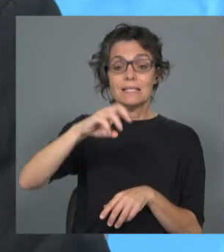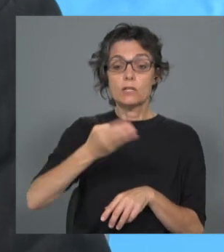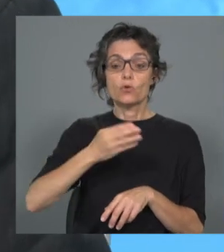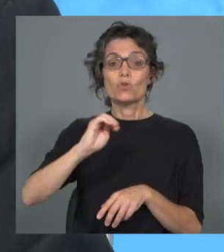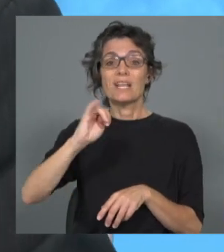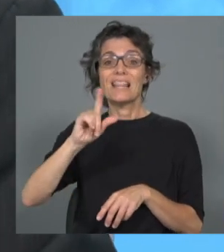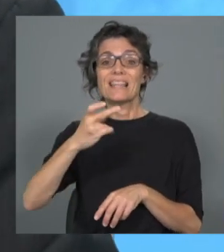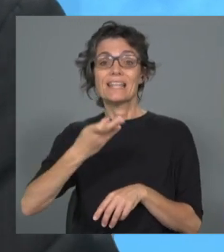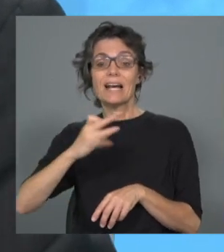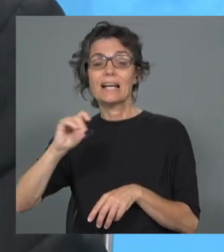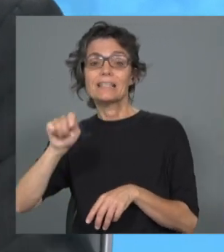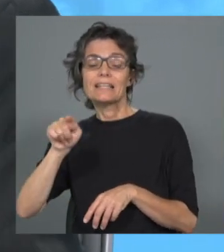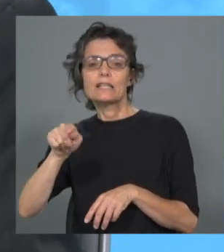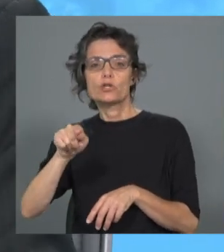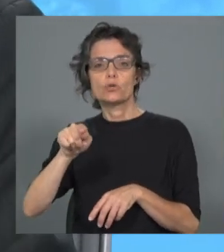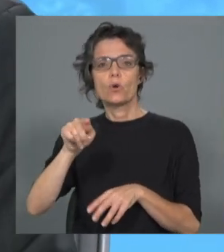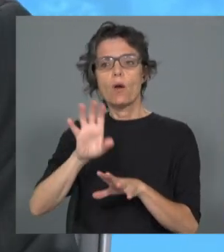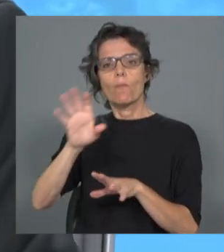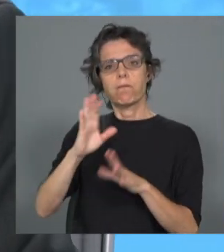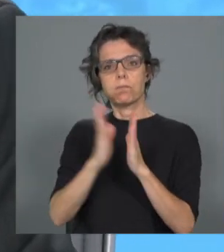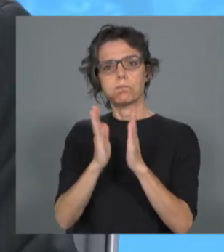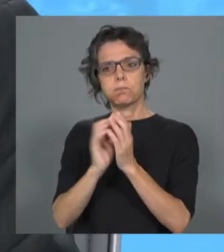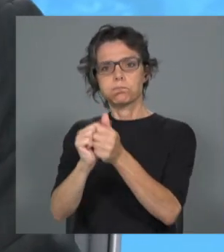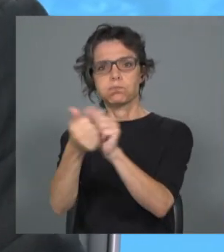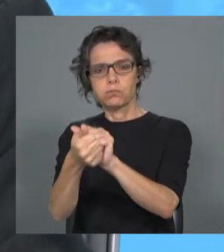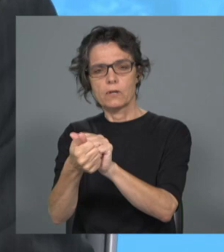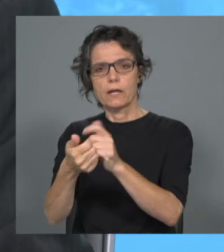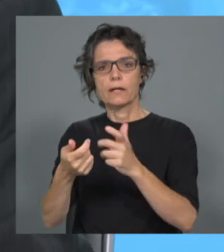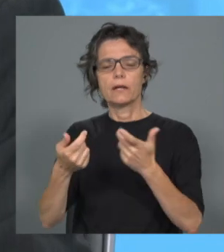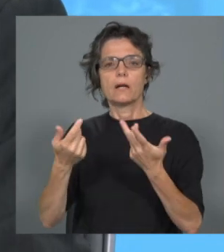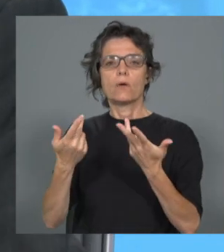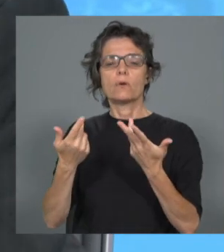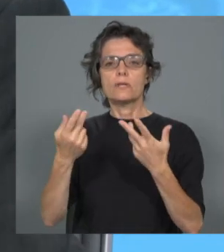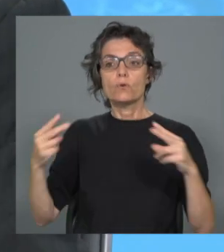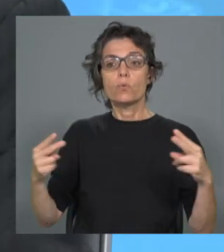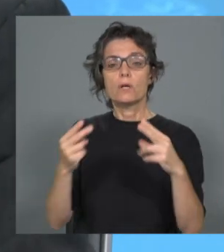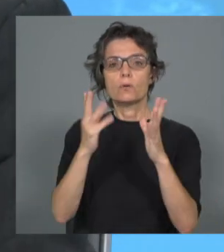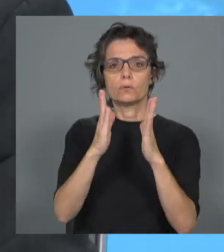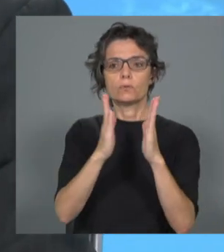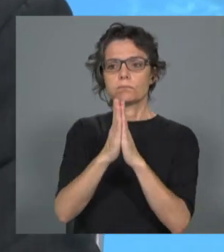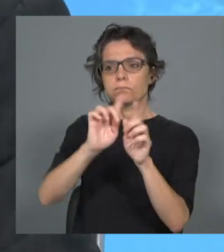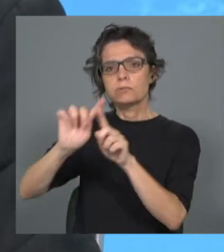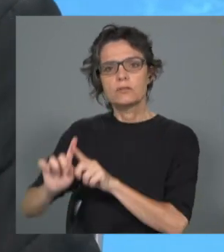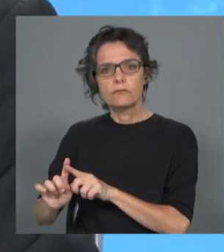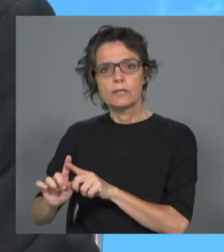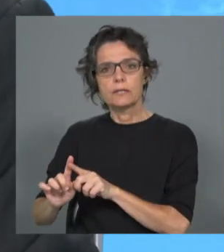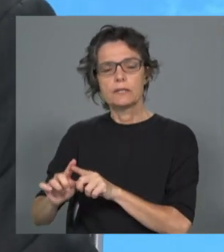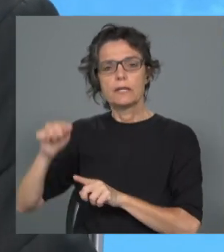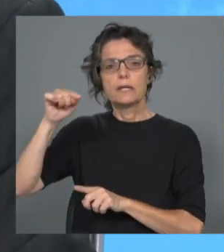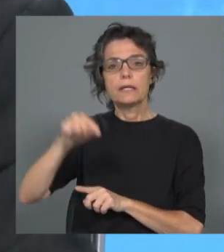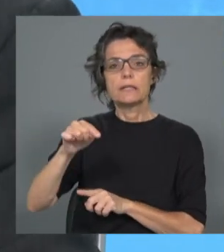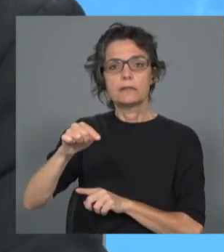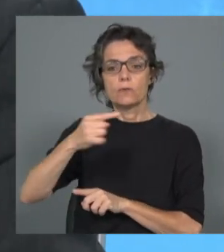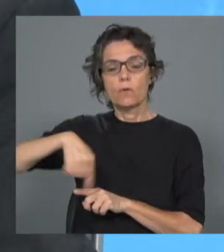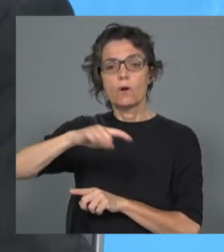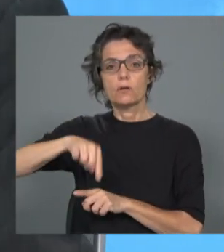Igreja, não é para estarmos a falar apenas uns com os outros, é para que a nossa existência cristã